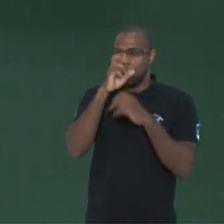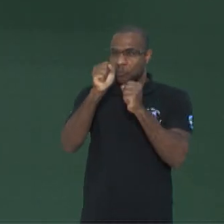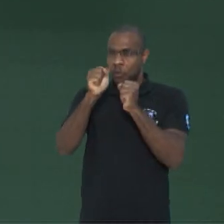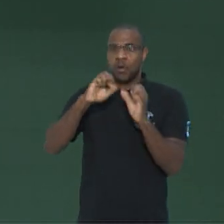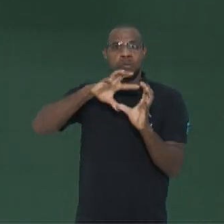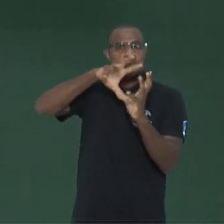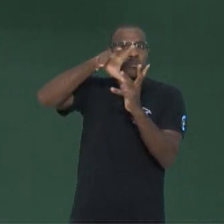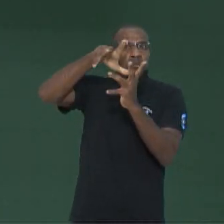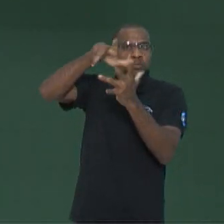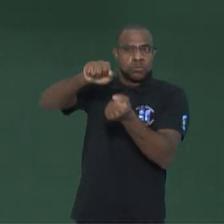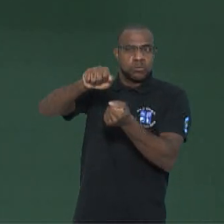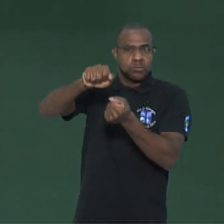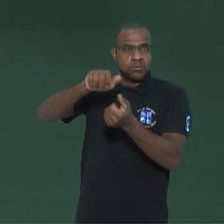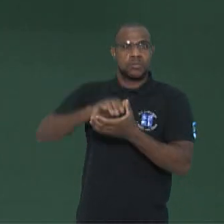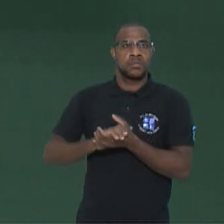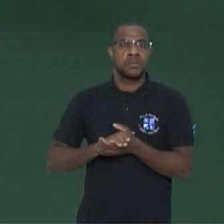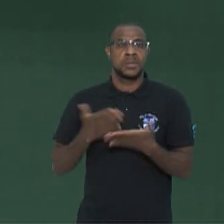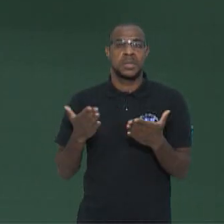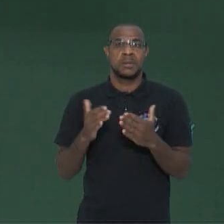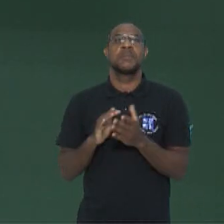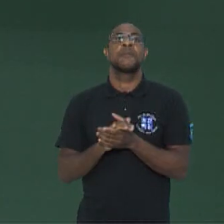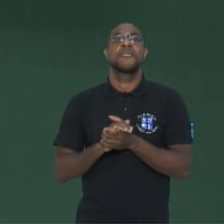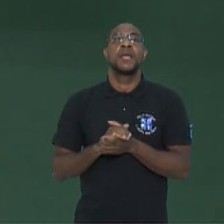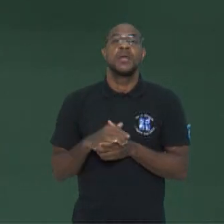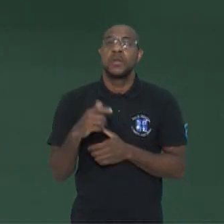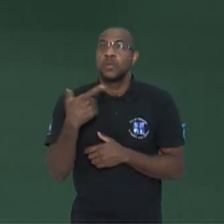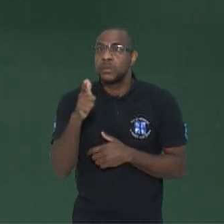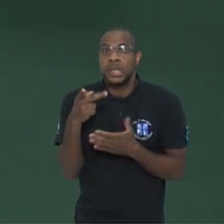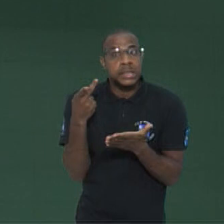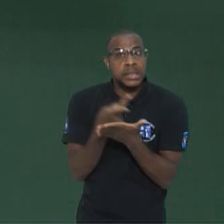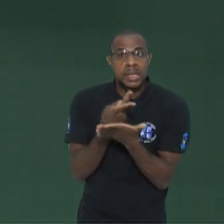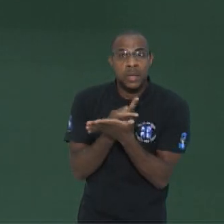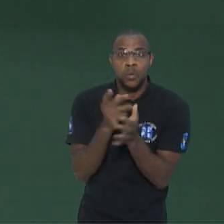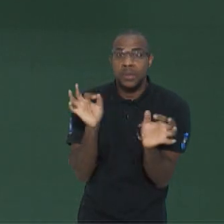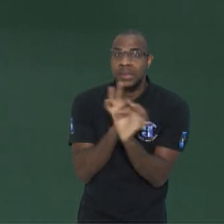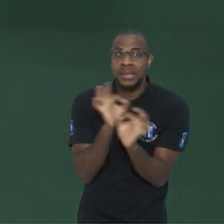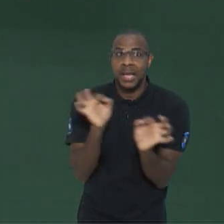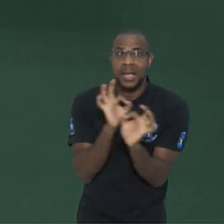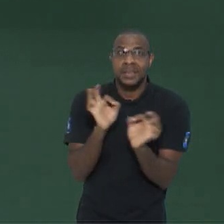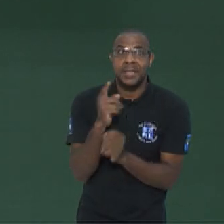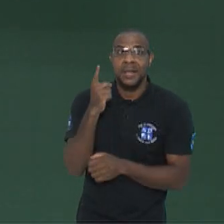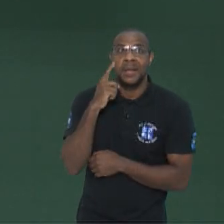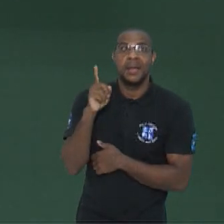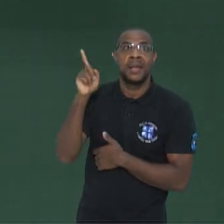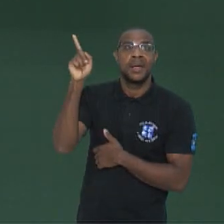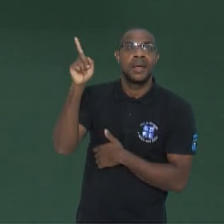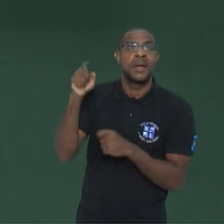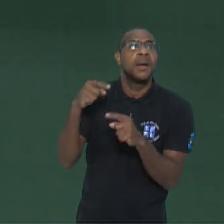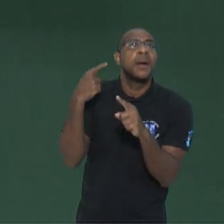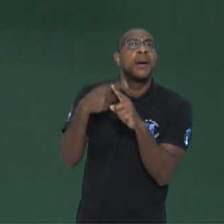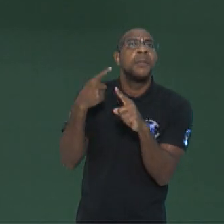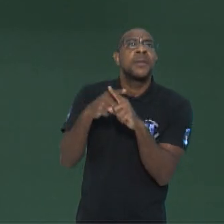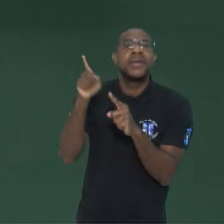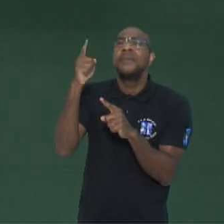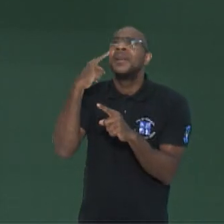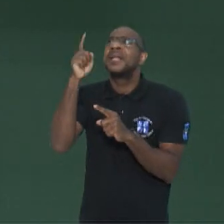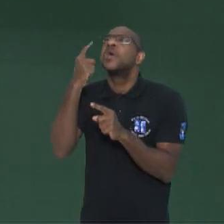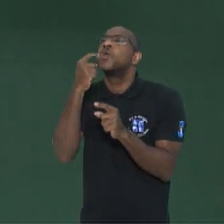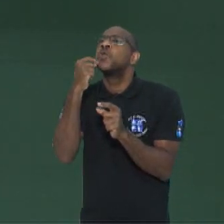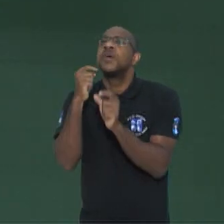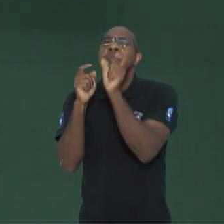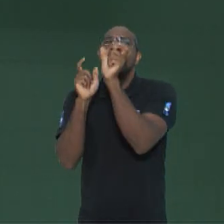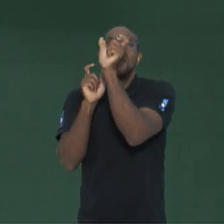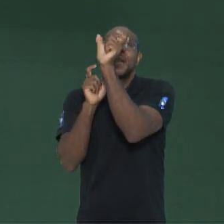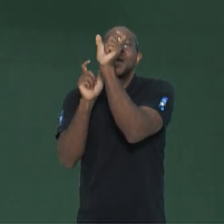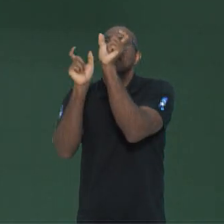para vocês, não tem erro em nenhum desses casos. Então, o que vocês vão pensar? Por quê? Que vocês vão pensar e vão